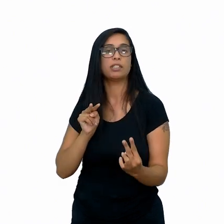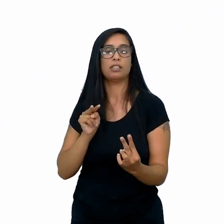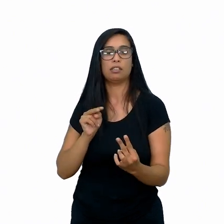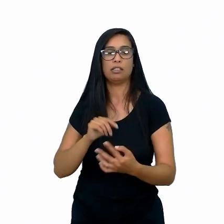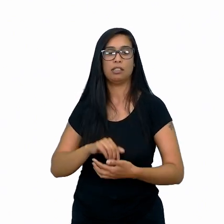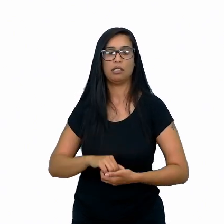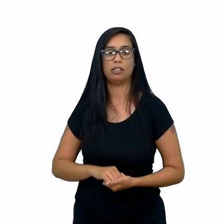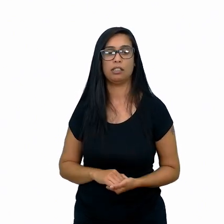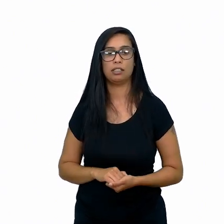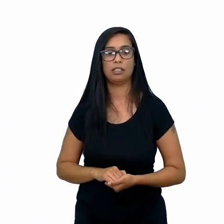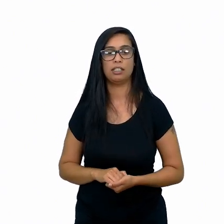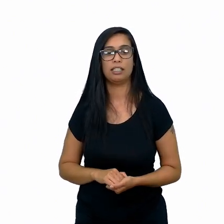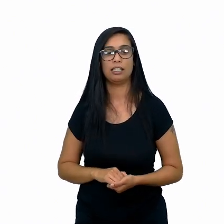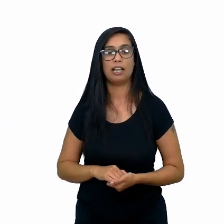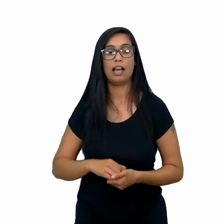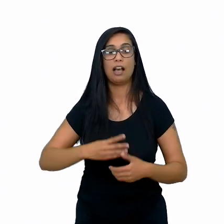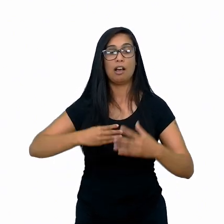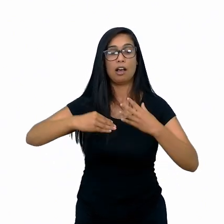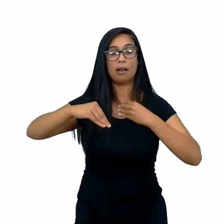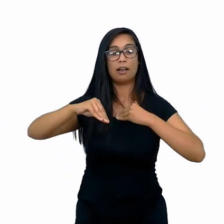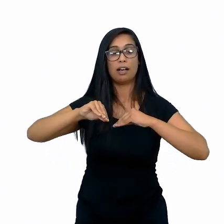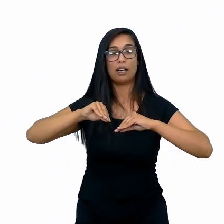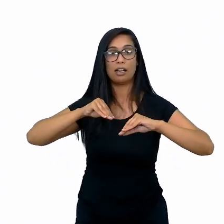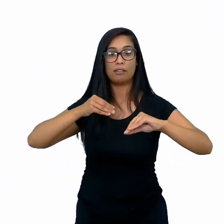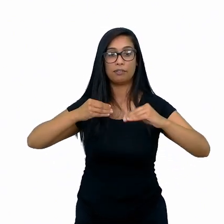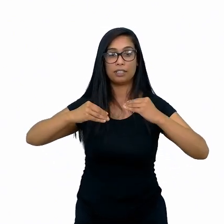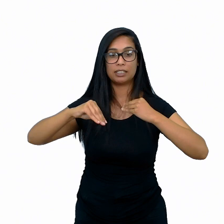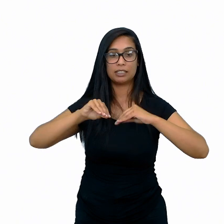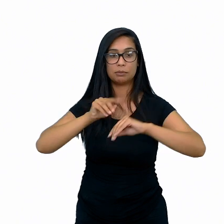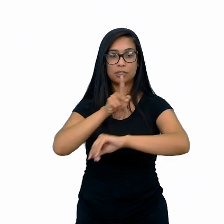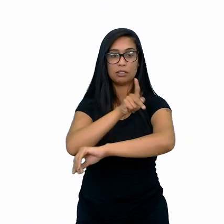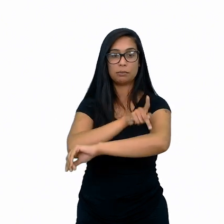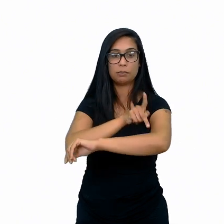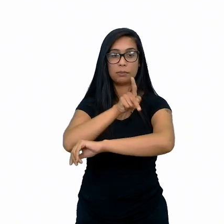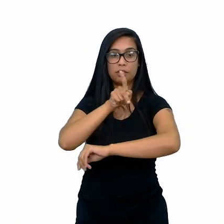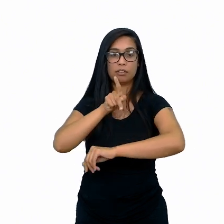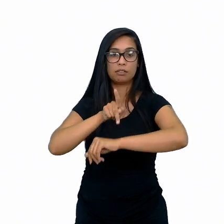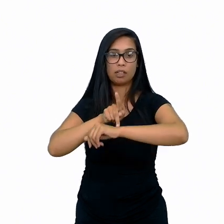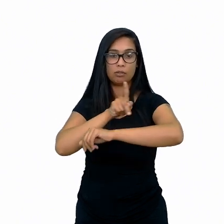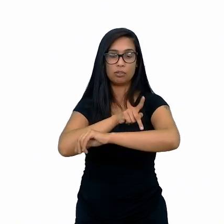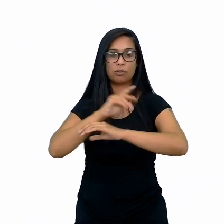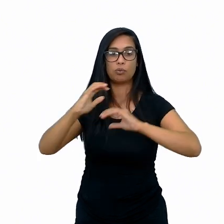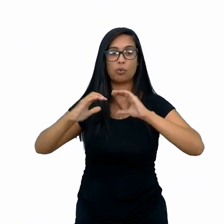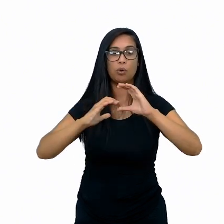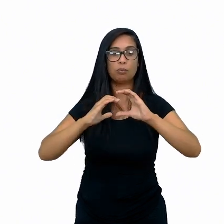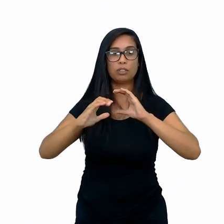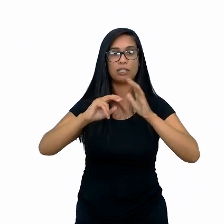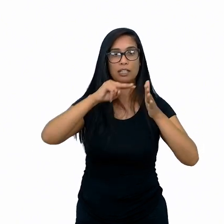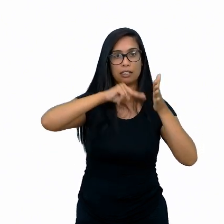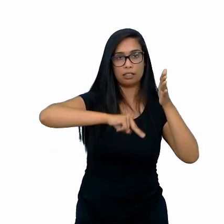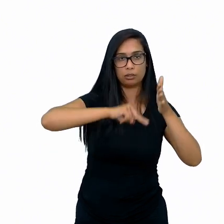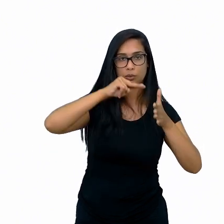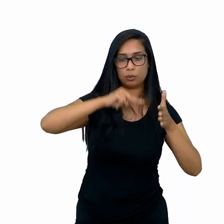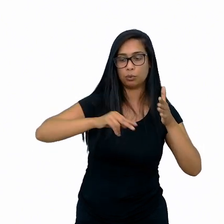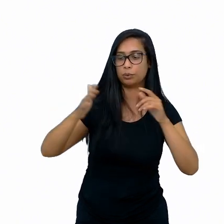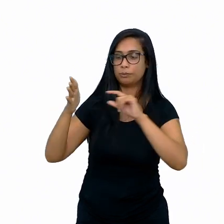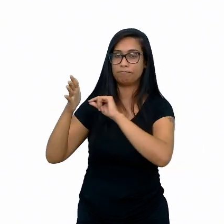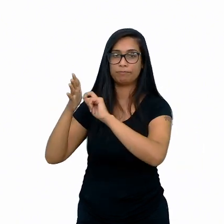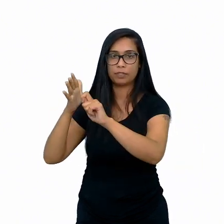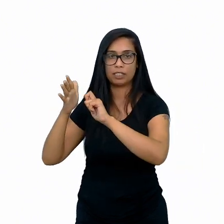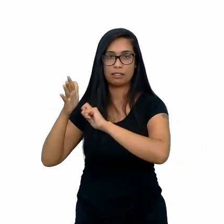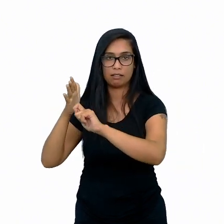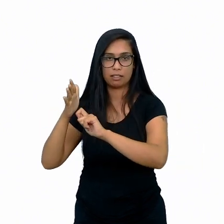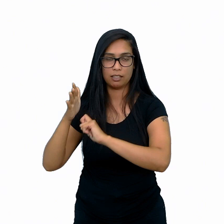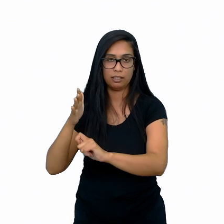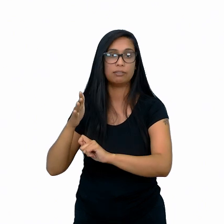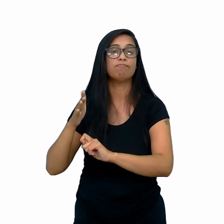prisma da articulação entre leitura e escrita. Vocês se lembram? Essa articulação entre